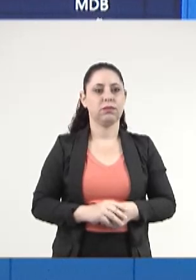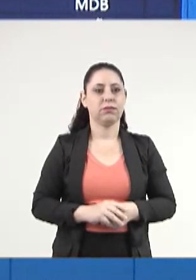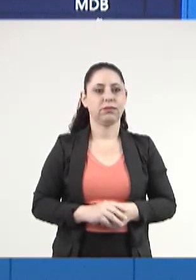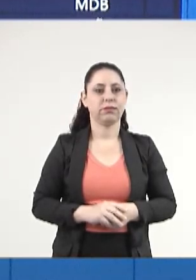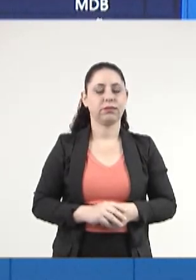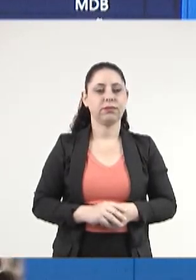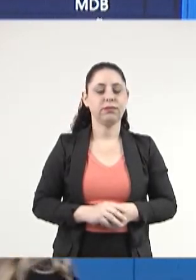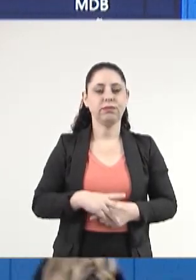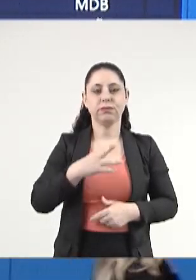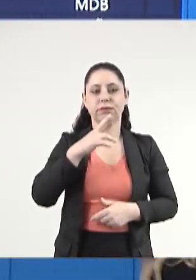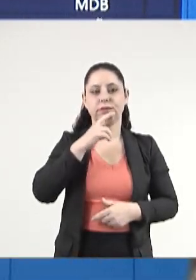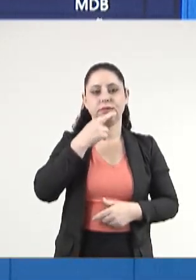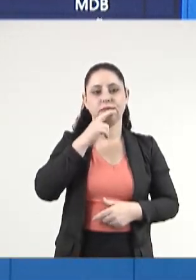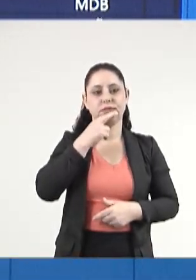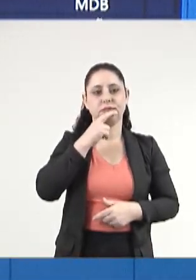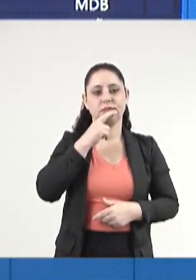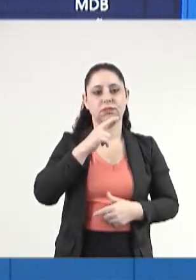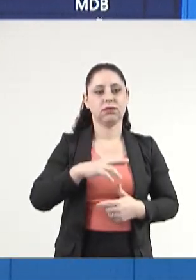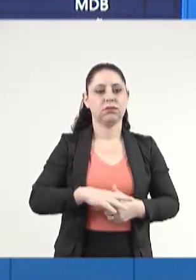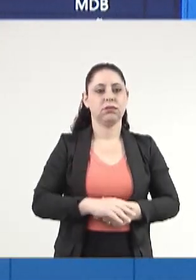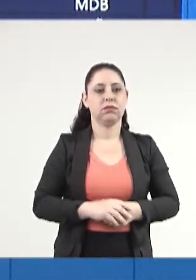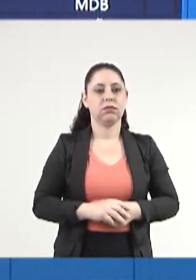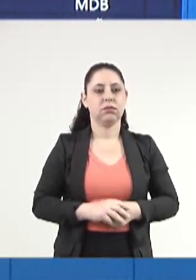Deputado Renato Câmara.